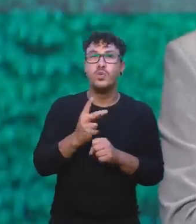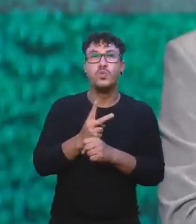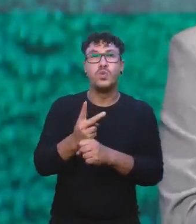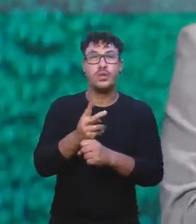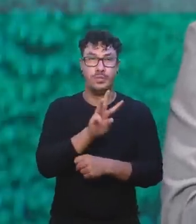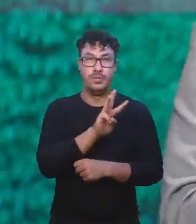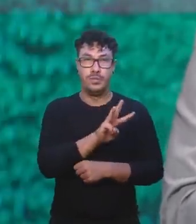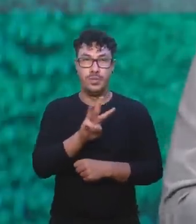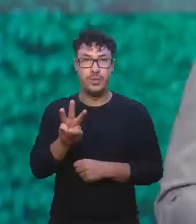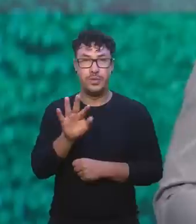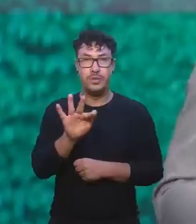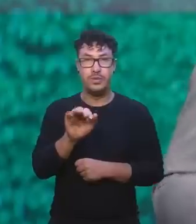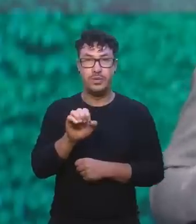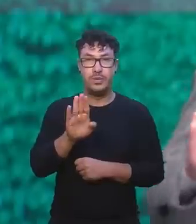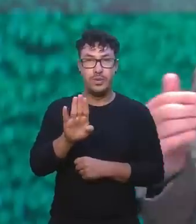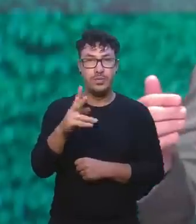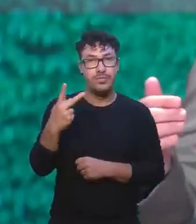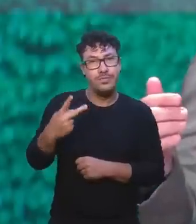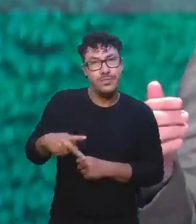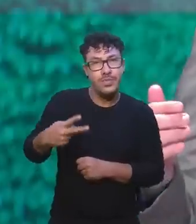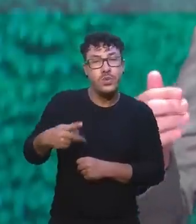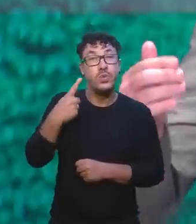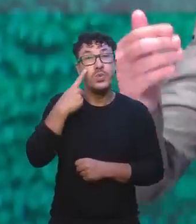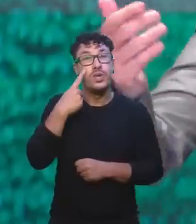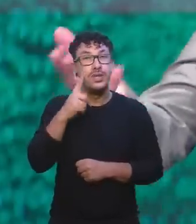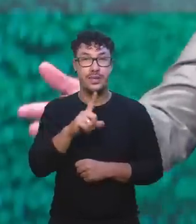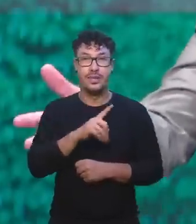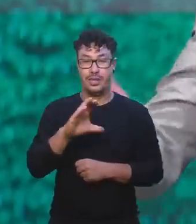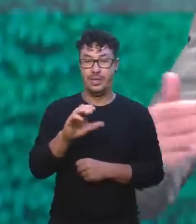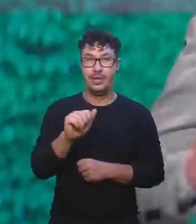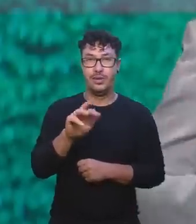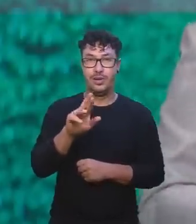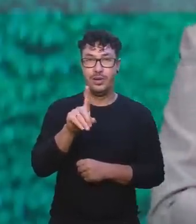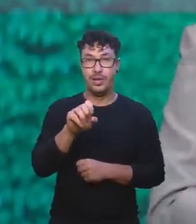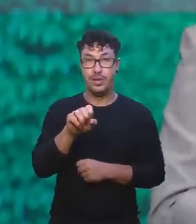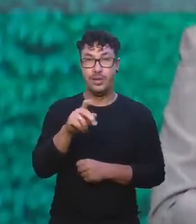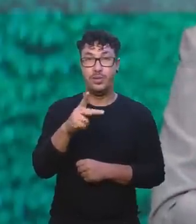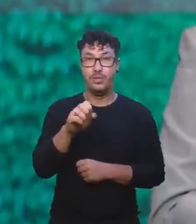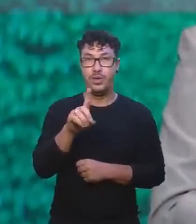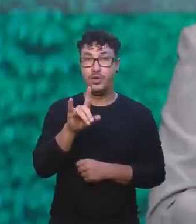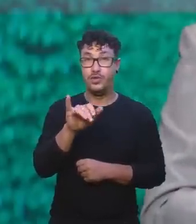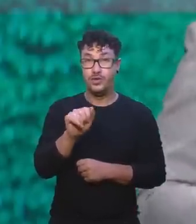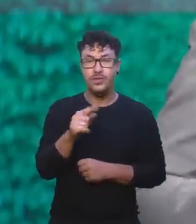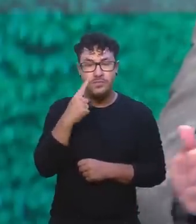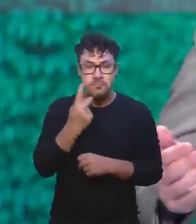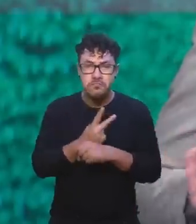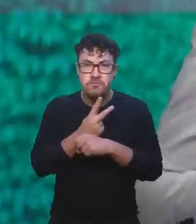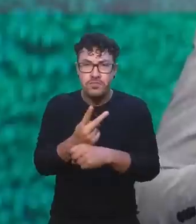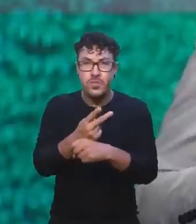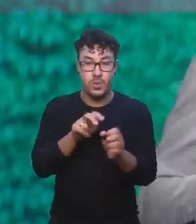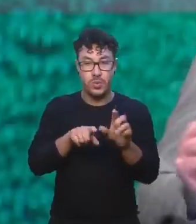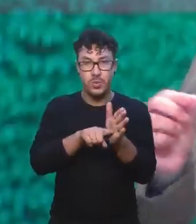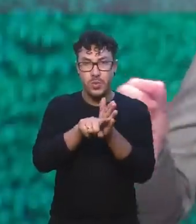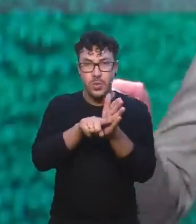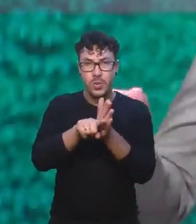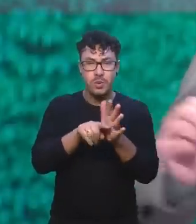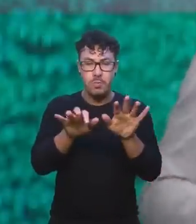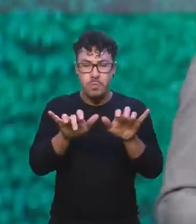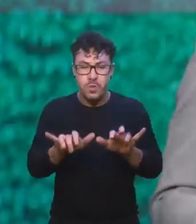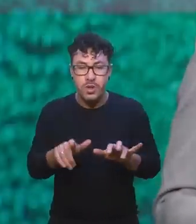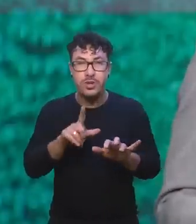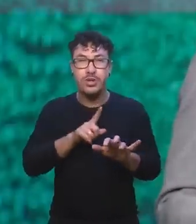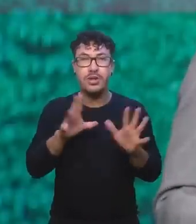Espírita Brasileira, está disponível, na ferramenta kardecpedia.com, está lá disponível, porque aqui nós trazemos um ponto,